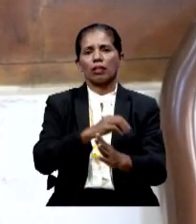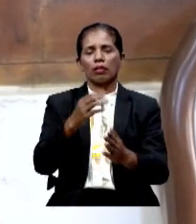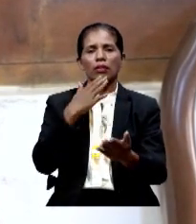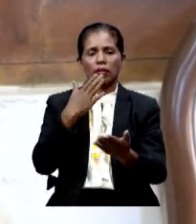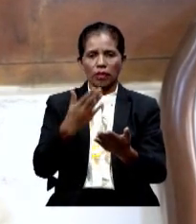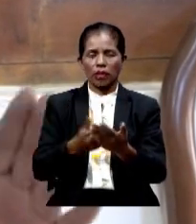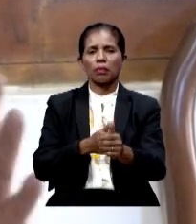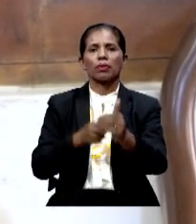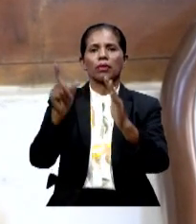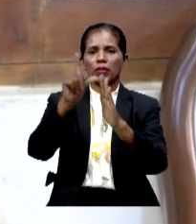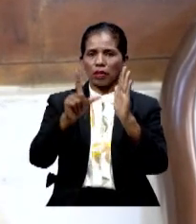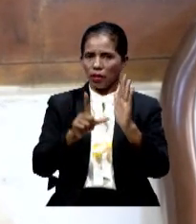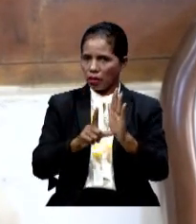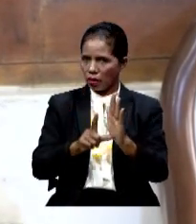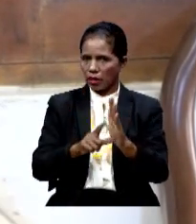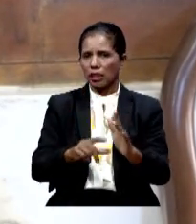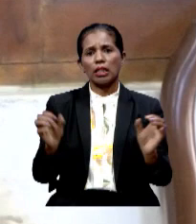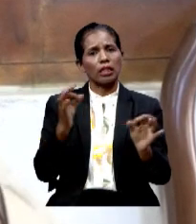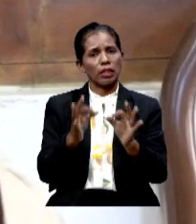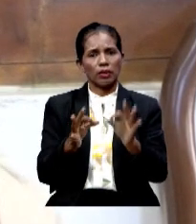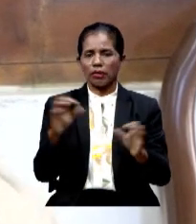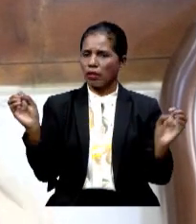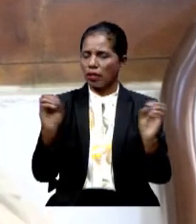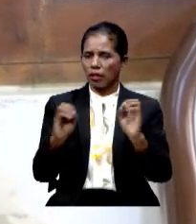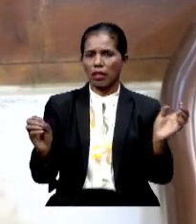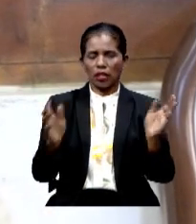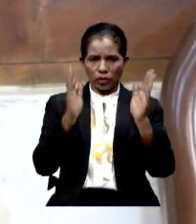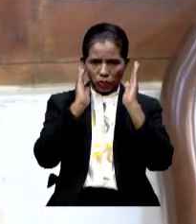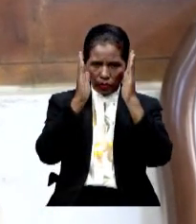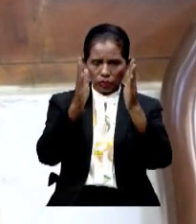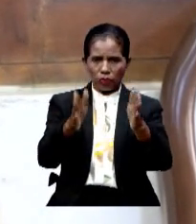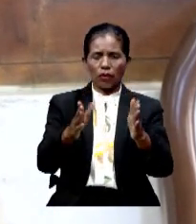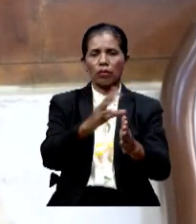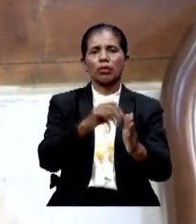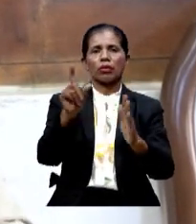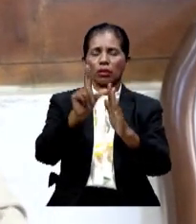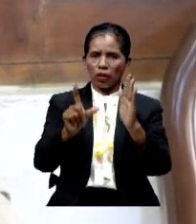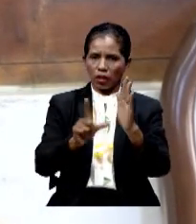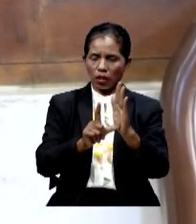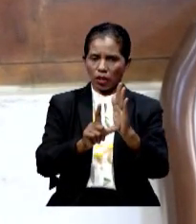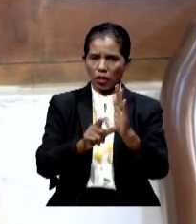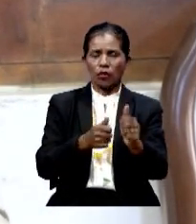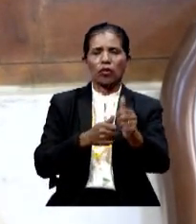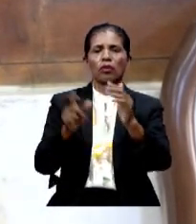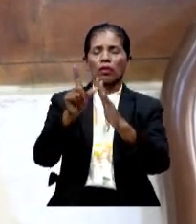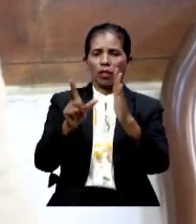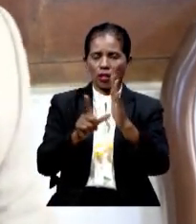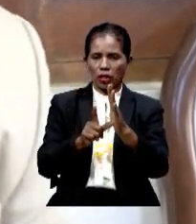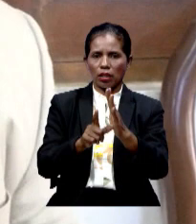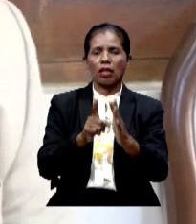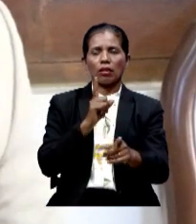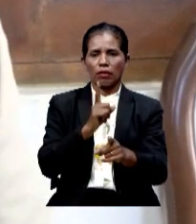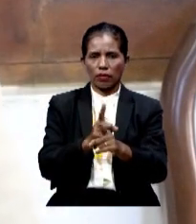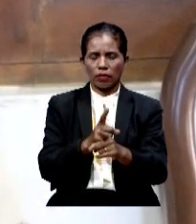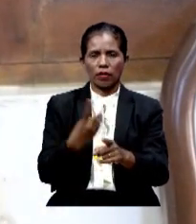do ato anterior. Se lá ia, se ato não é válido e não é eficaz, a reforma não vale. Se lá vale,